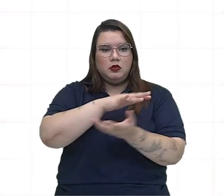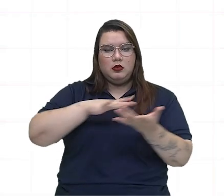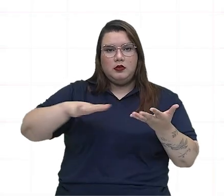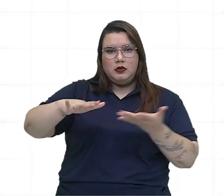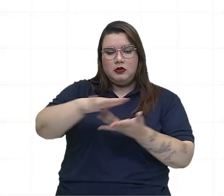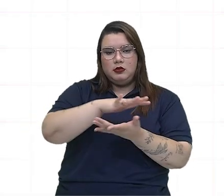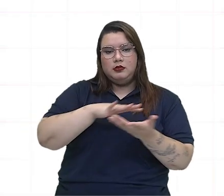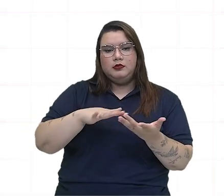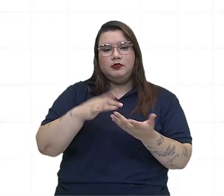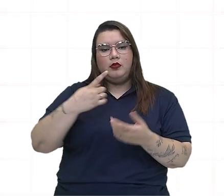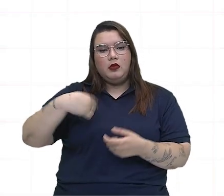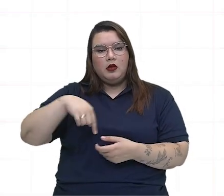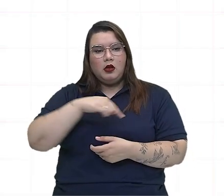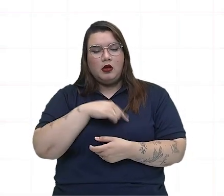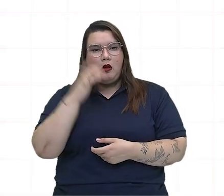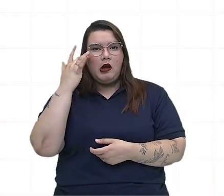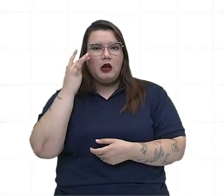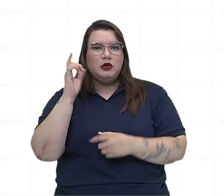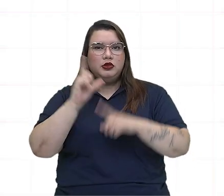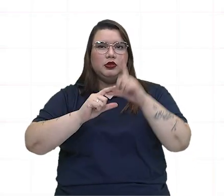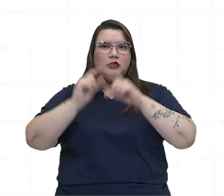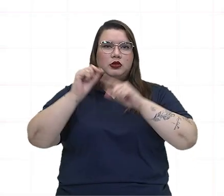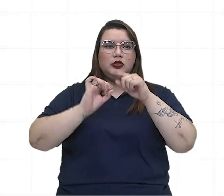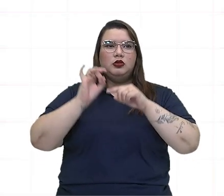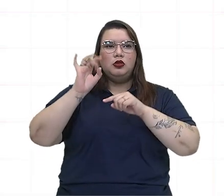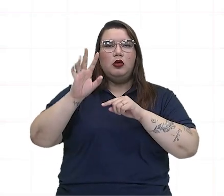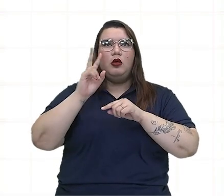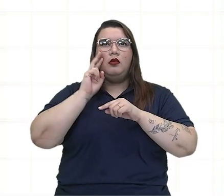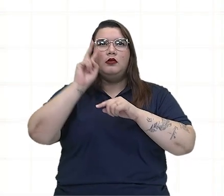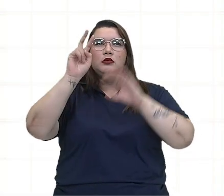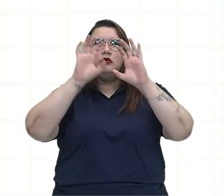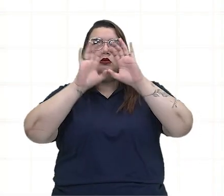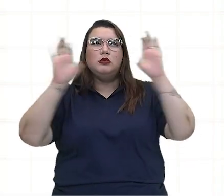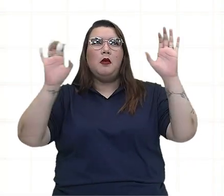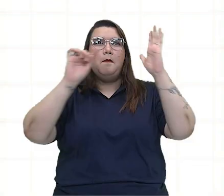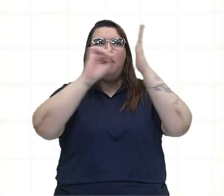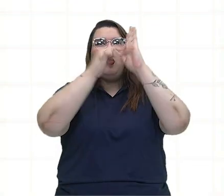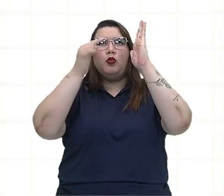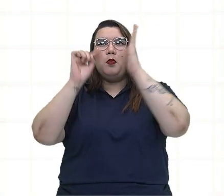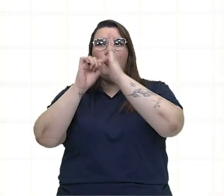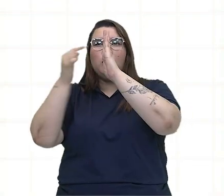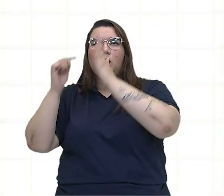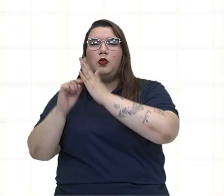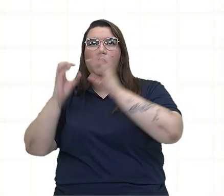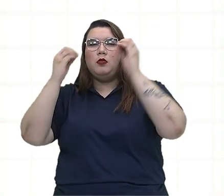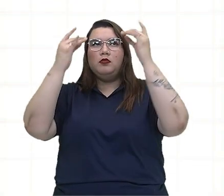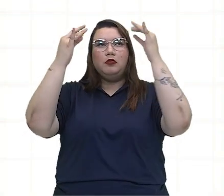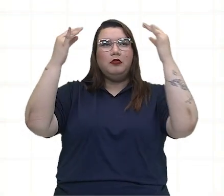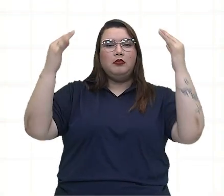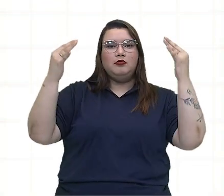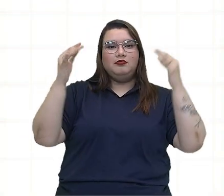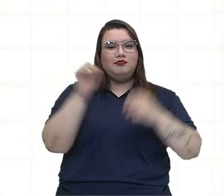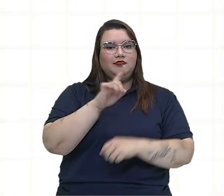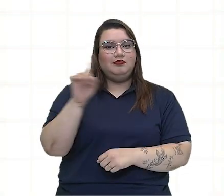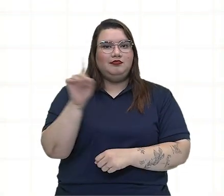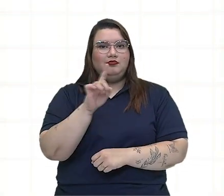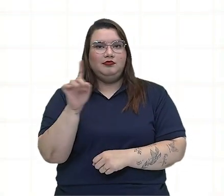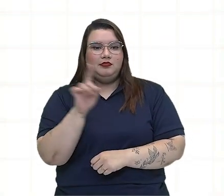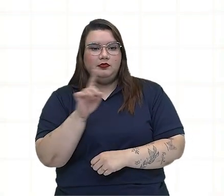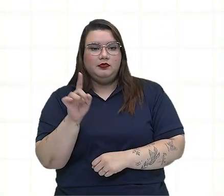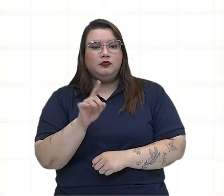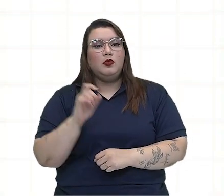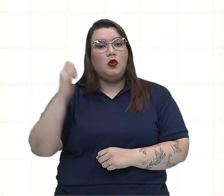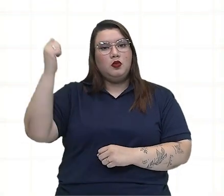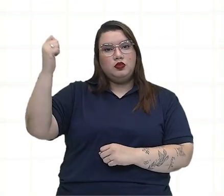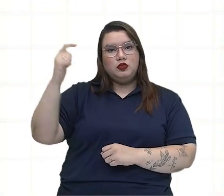universo. A gente costuma achar que estrela são só aqueles pontos pequenos, brancos, que ficam piscando no céu. Não,